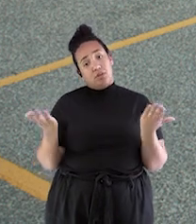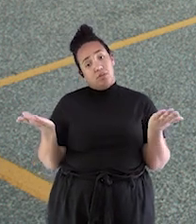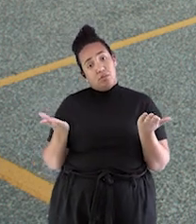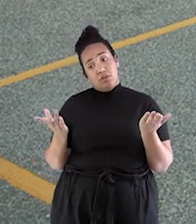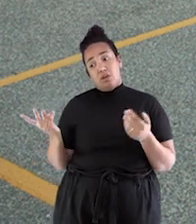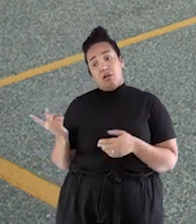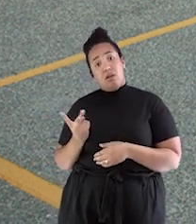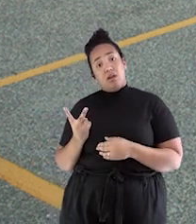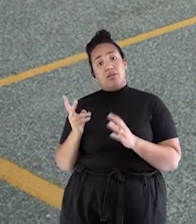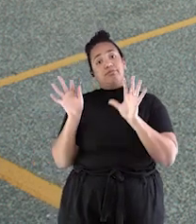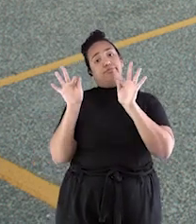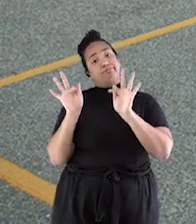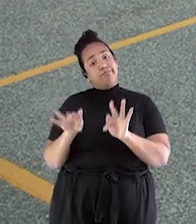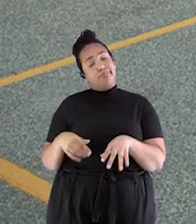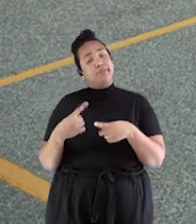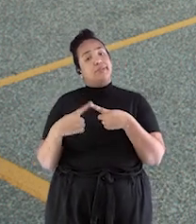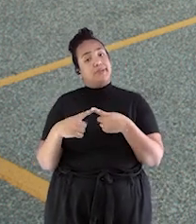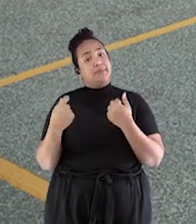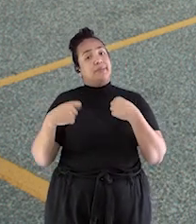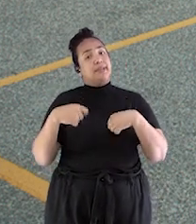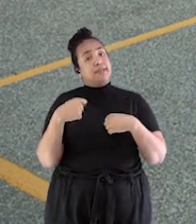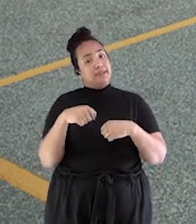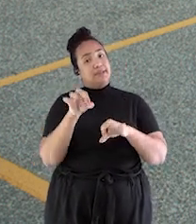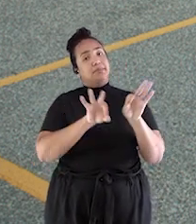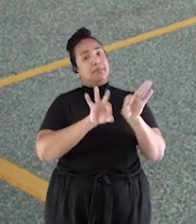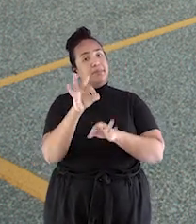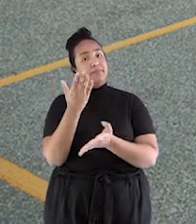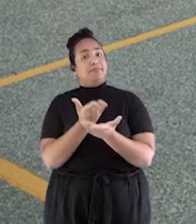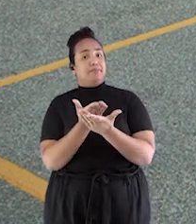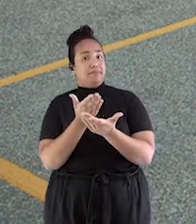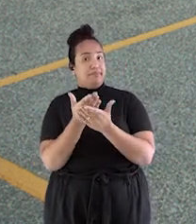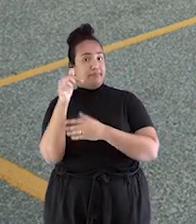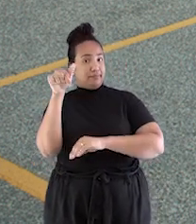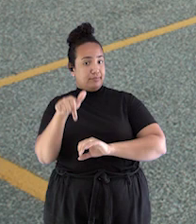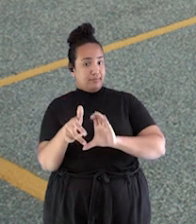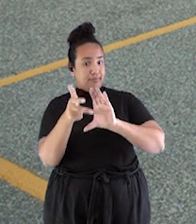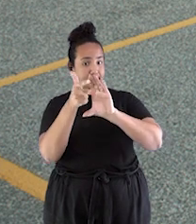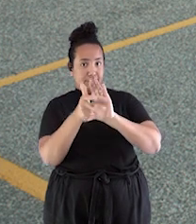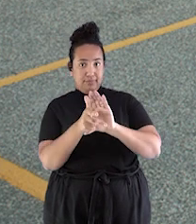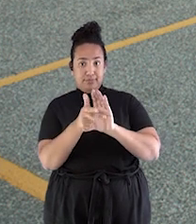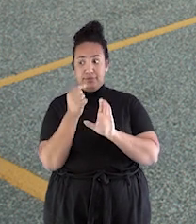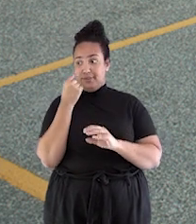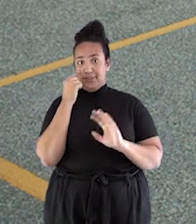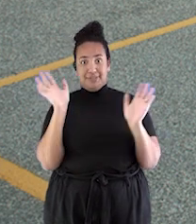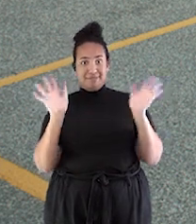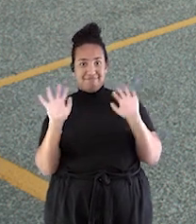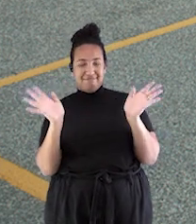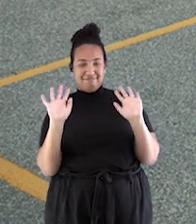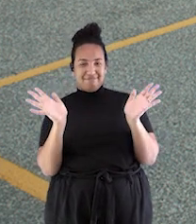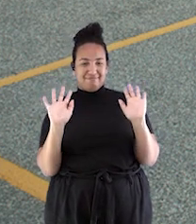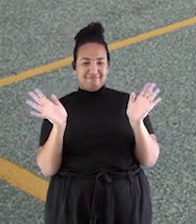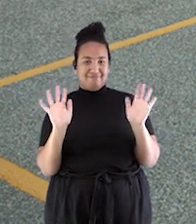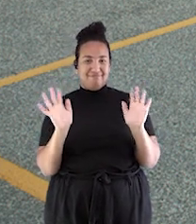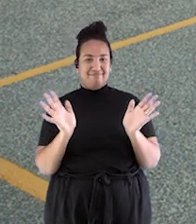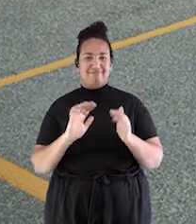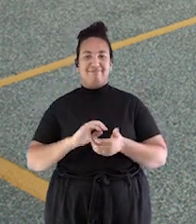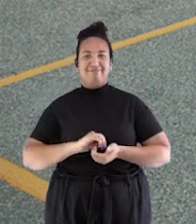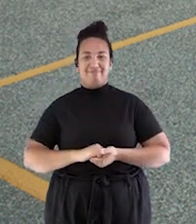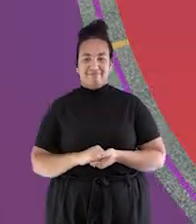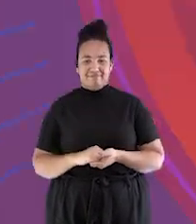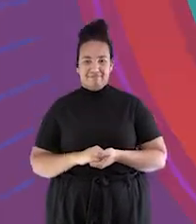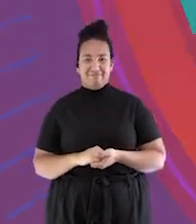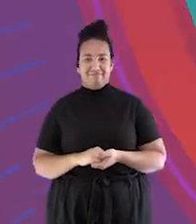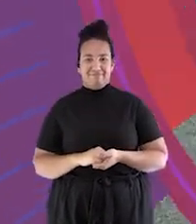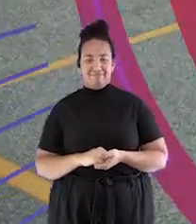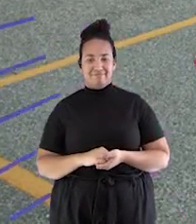vão se despedir porque elas têm que gravar mais, produzir mais aqui pro Dever em Casa na TV. Vamos dar um tchau? Tchau,